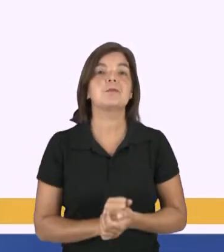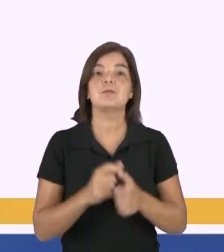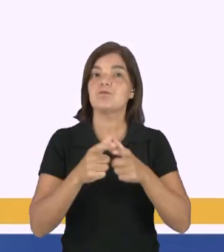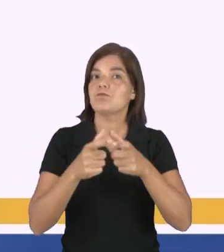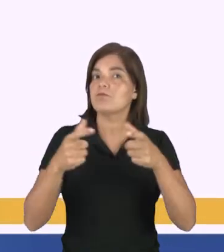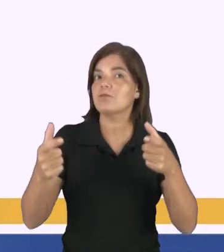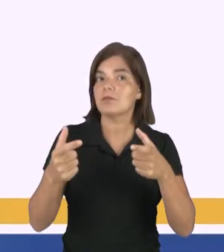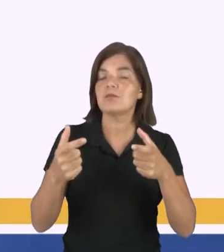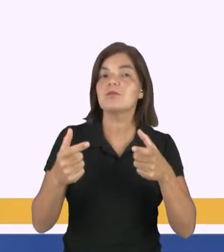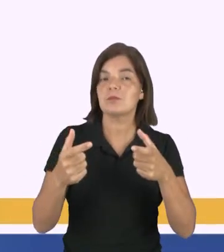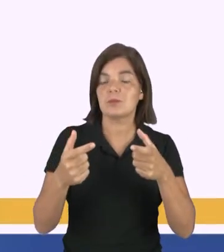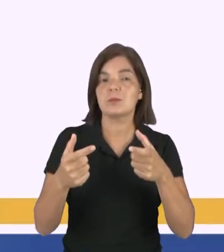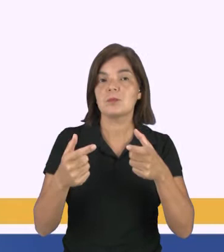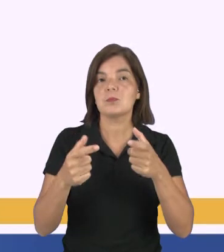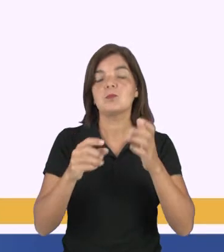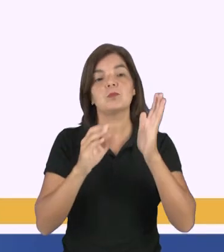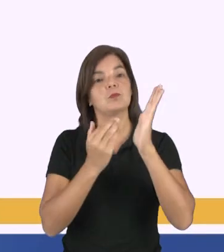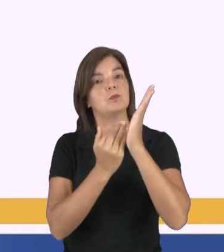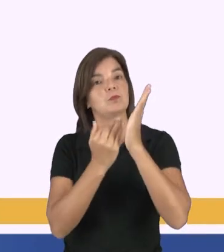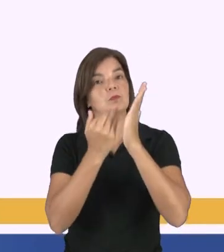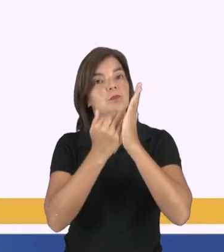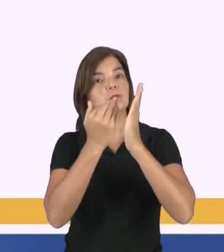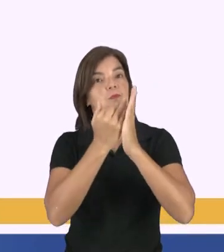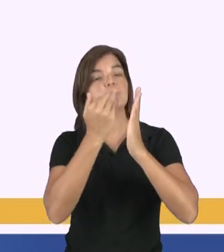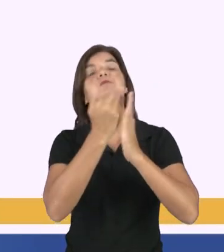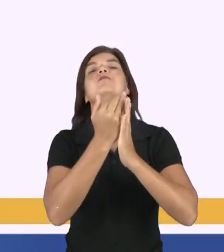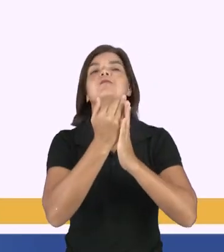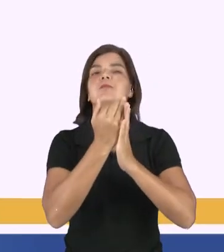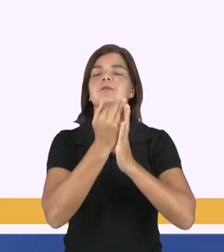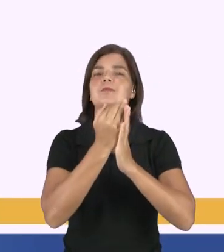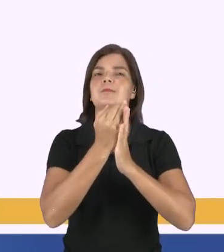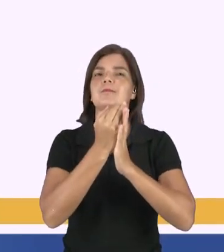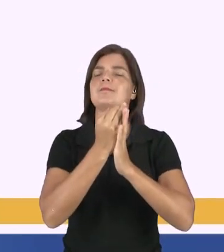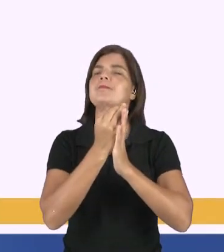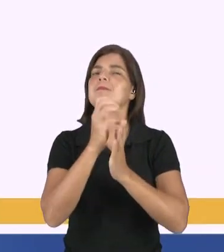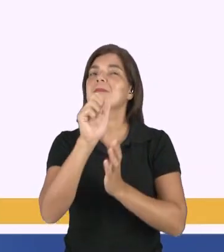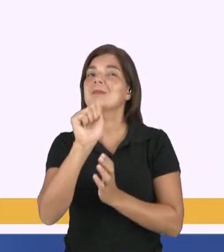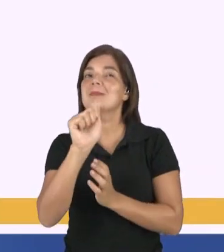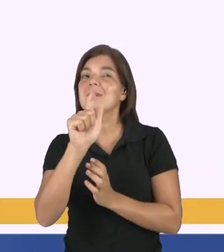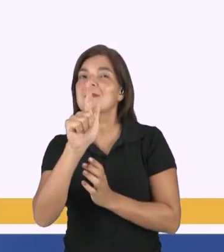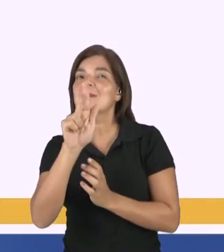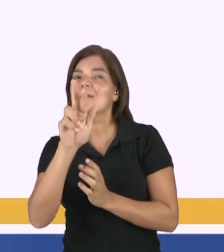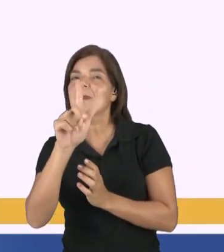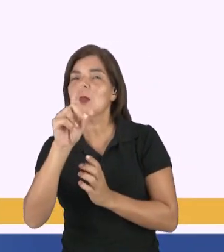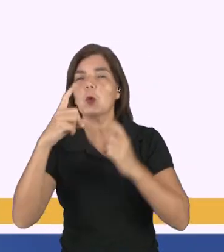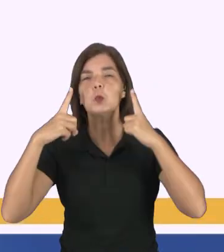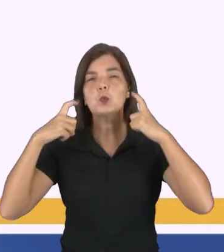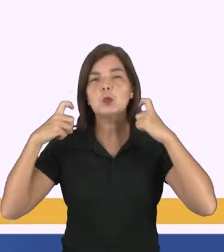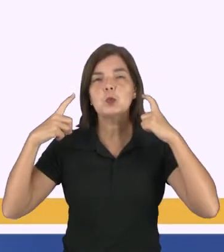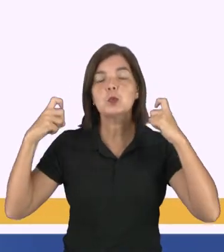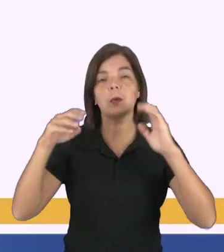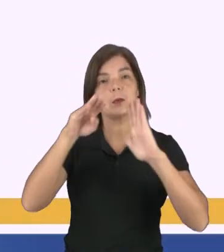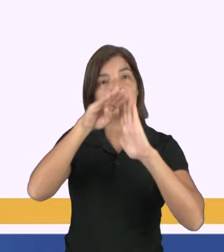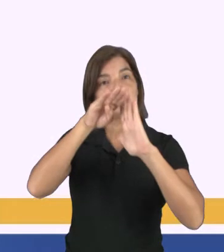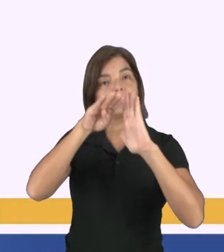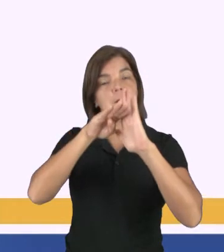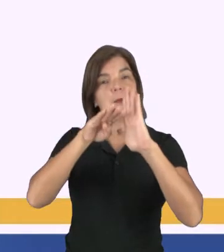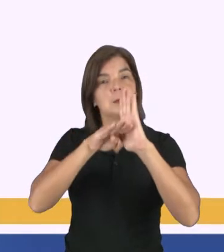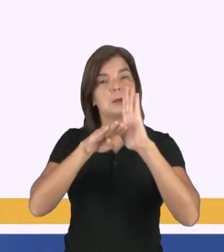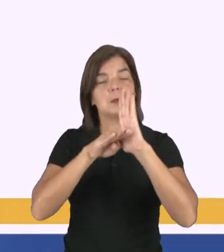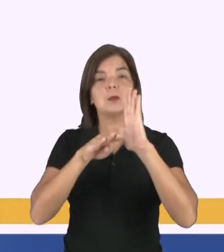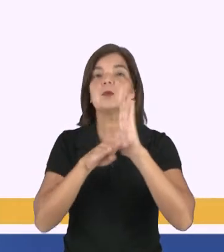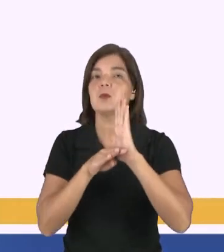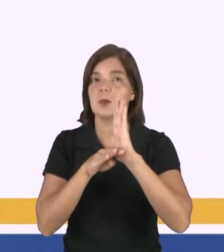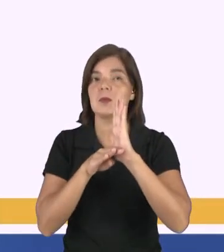quanto mais as notas sobem na pauta mais agudo fica o som quanto mais elas descem na